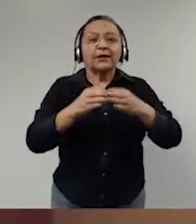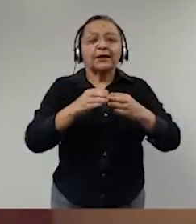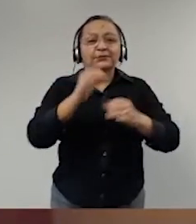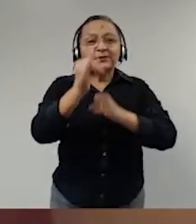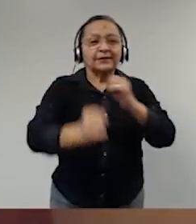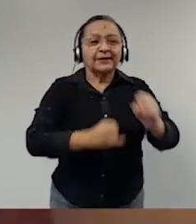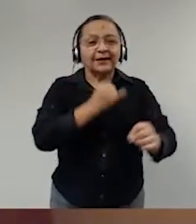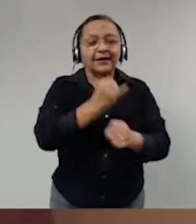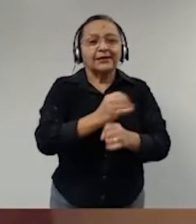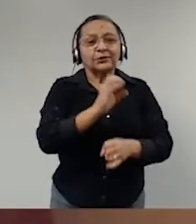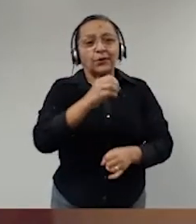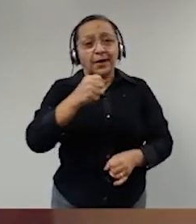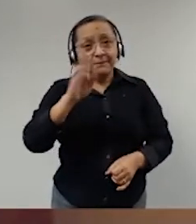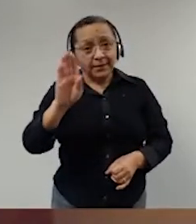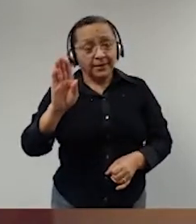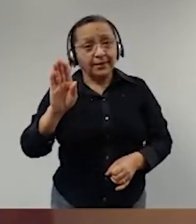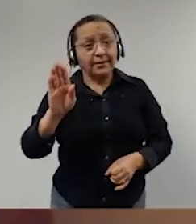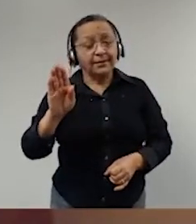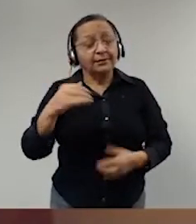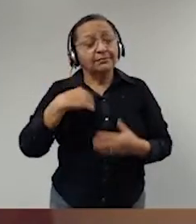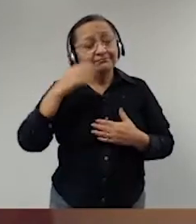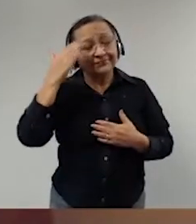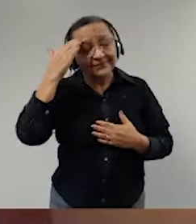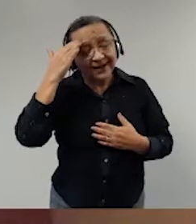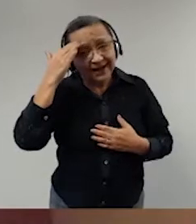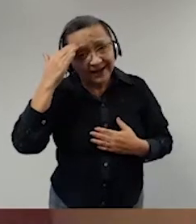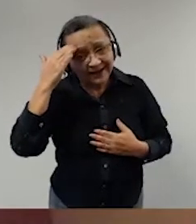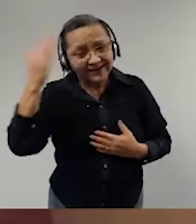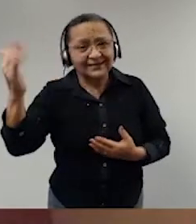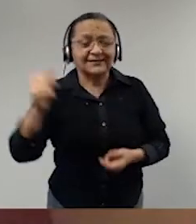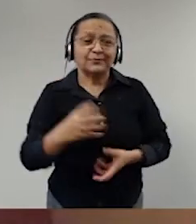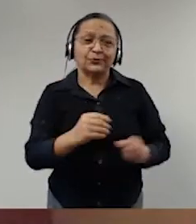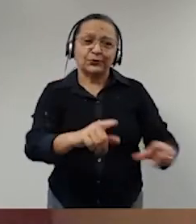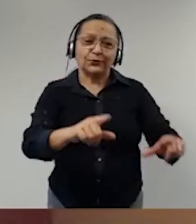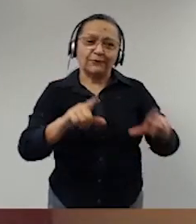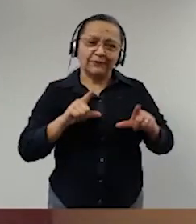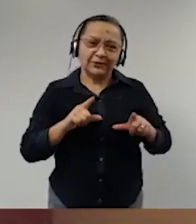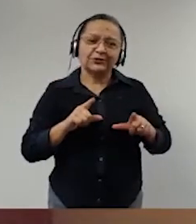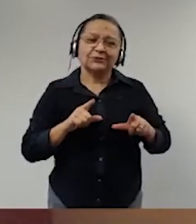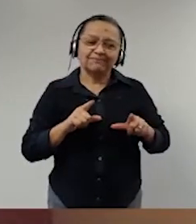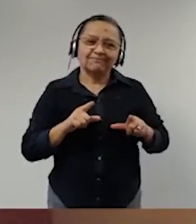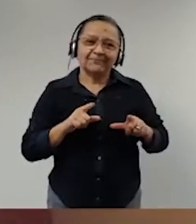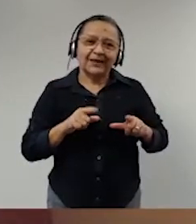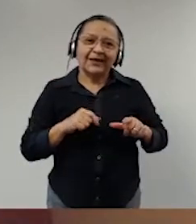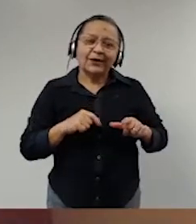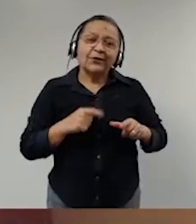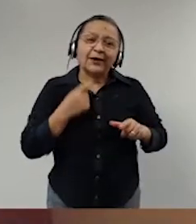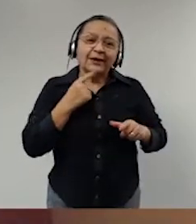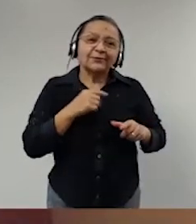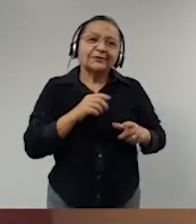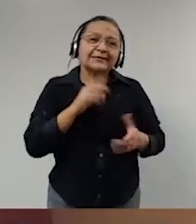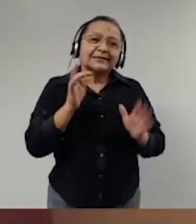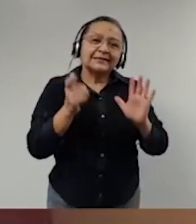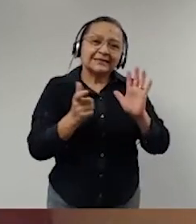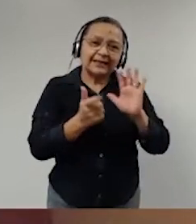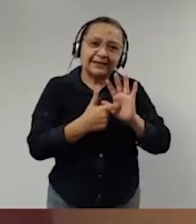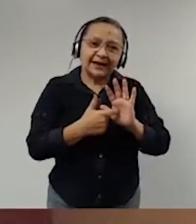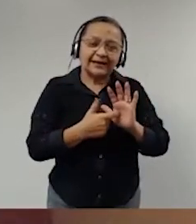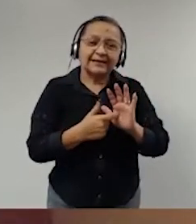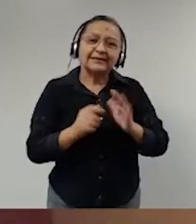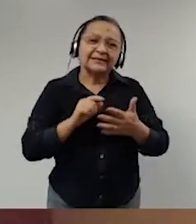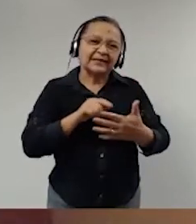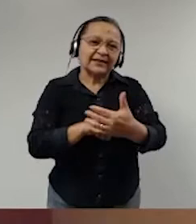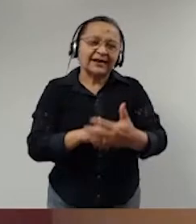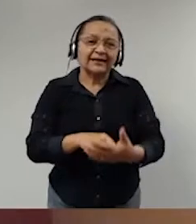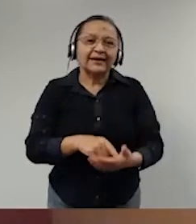eu faço na pessoa do doutor André Costa, que muito gentilmente